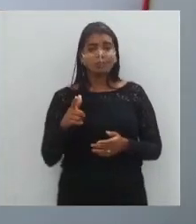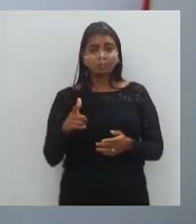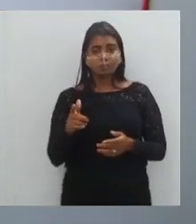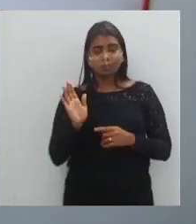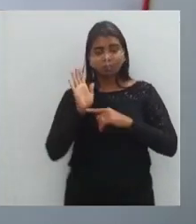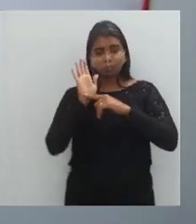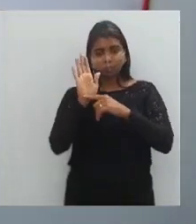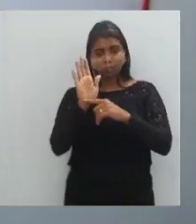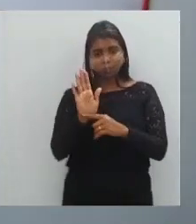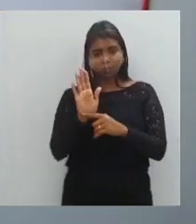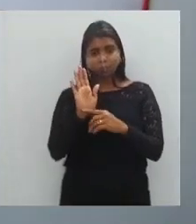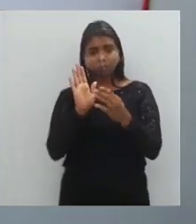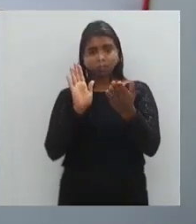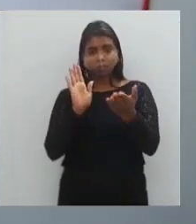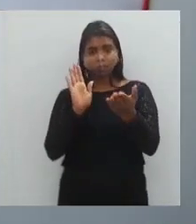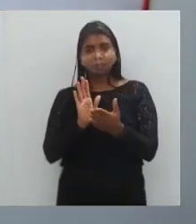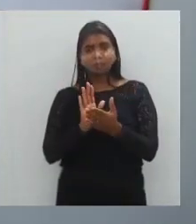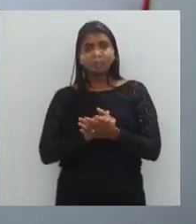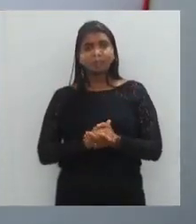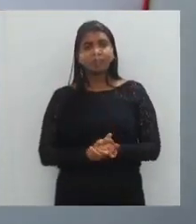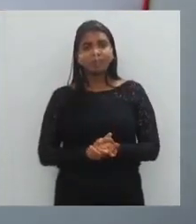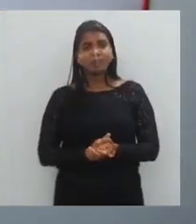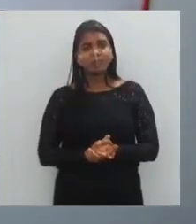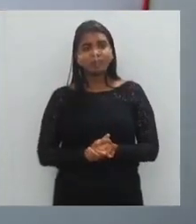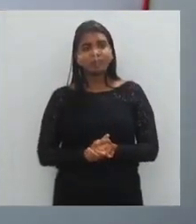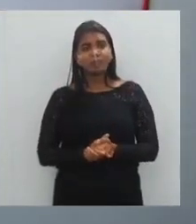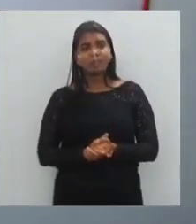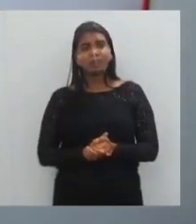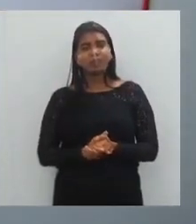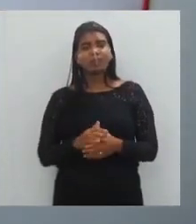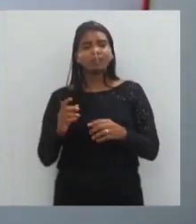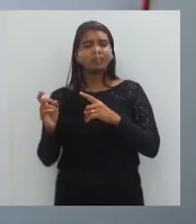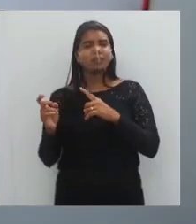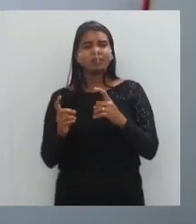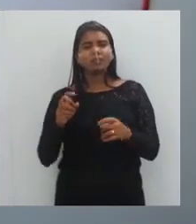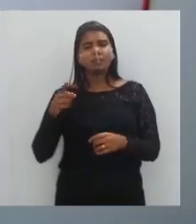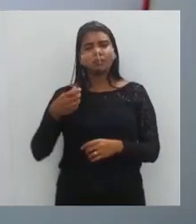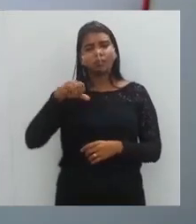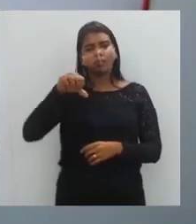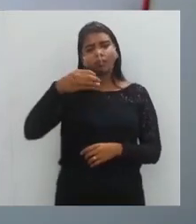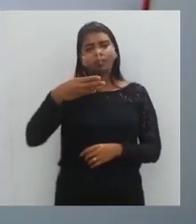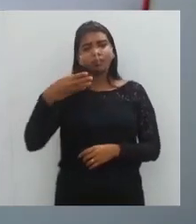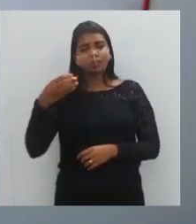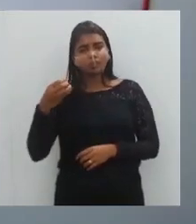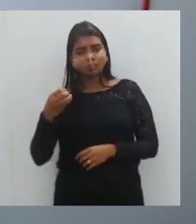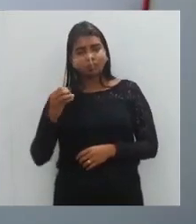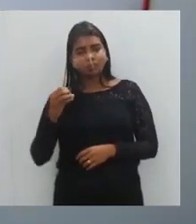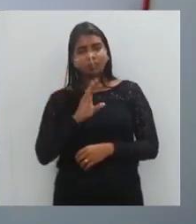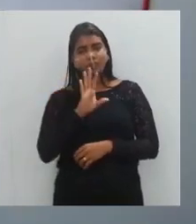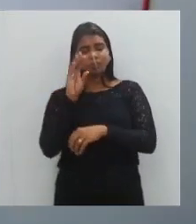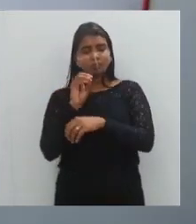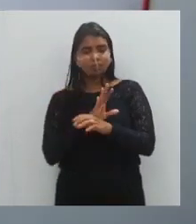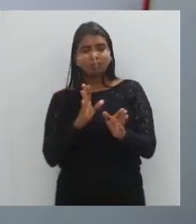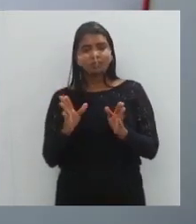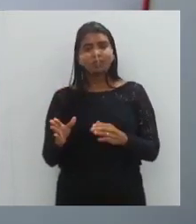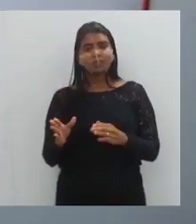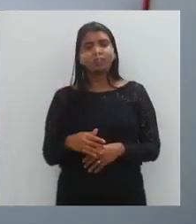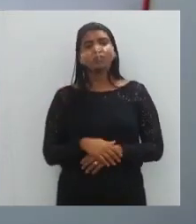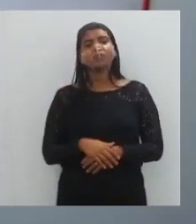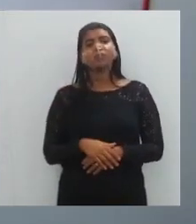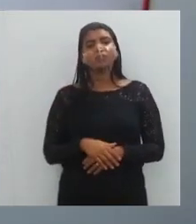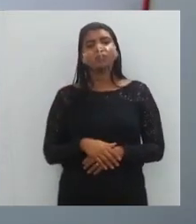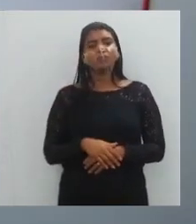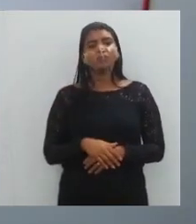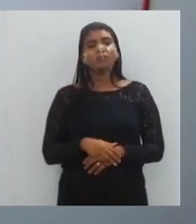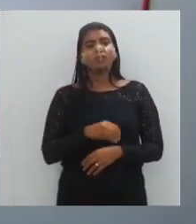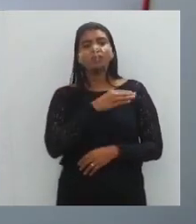destacar para vocês é que no período de guerra, em 1940, surgiu a figura do Capitão América. Na década